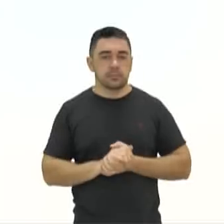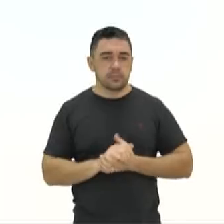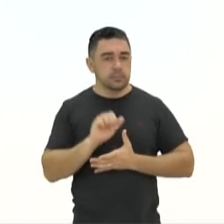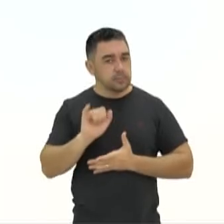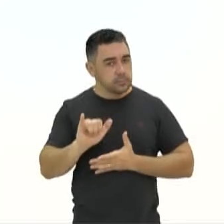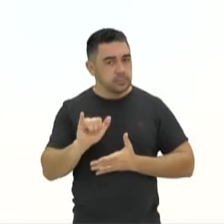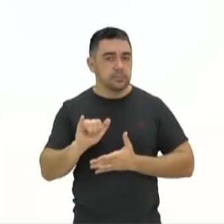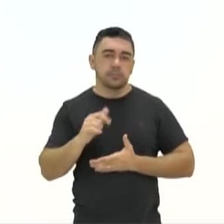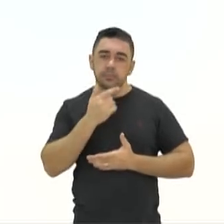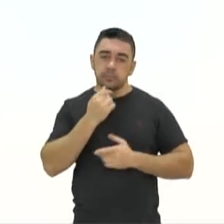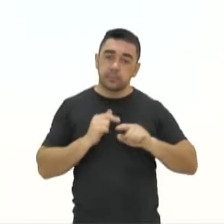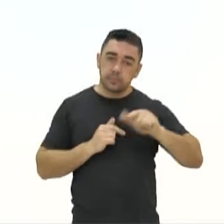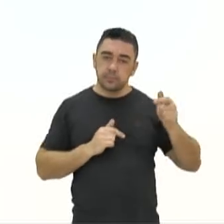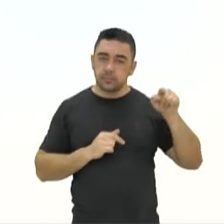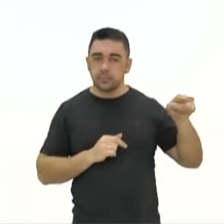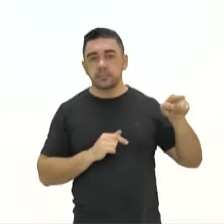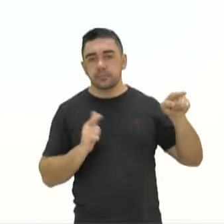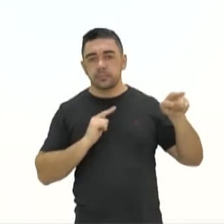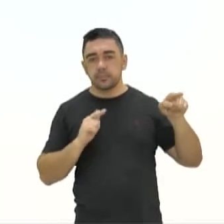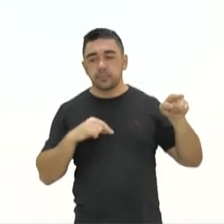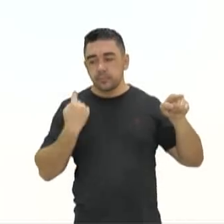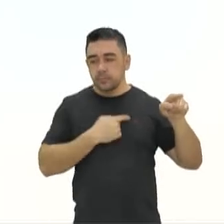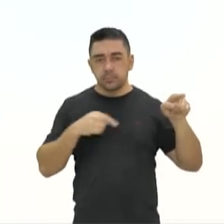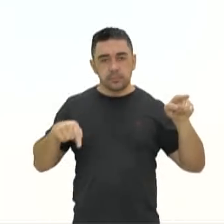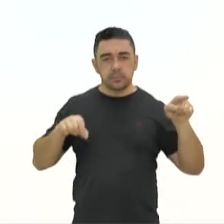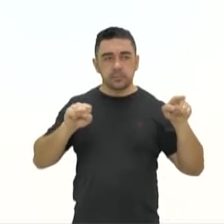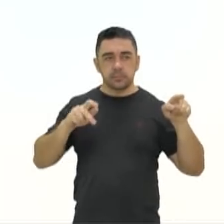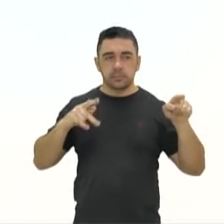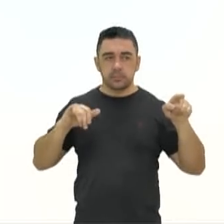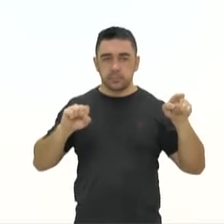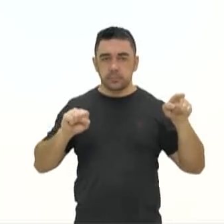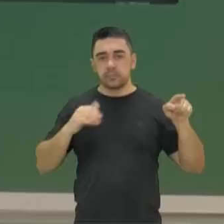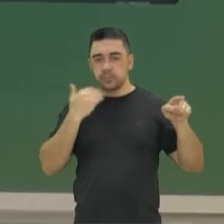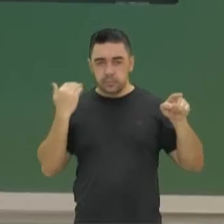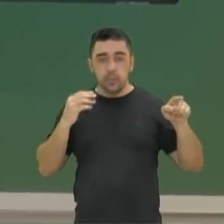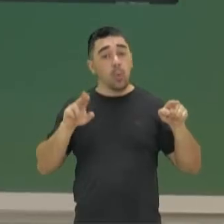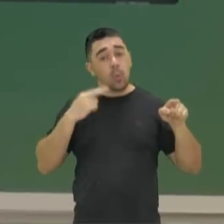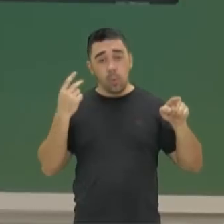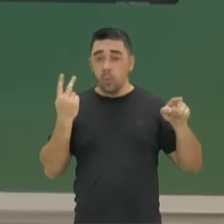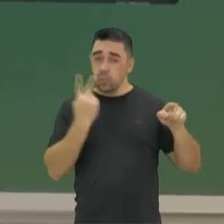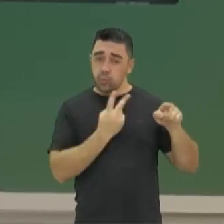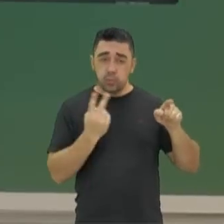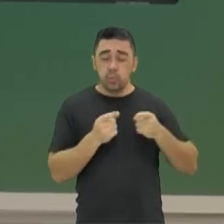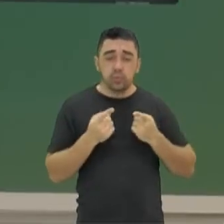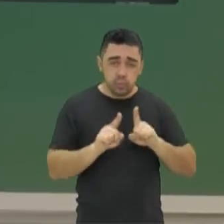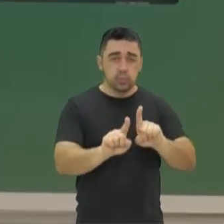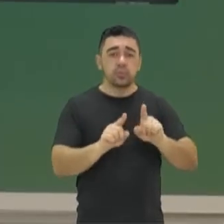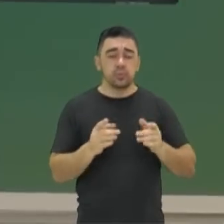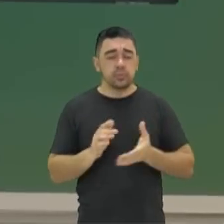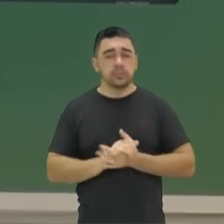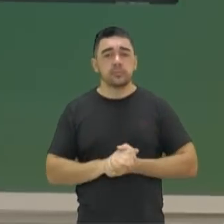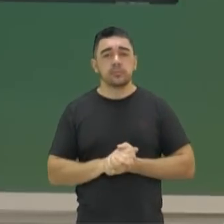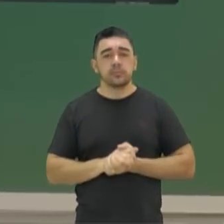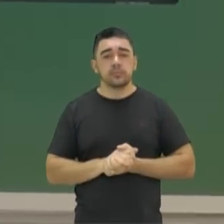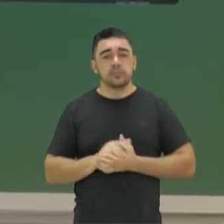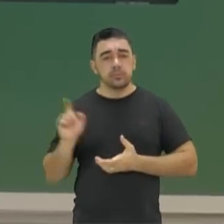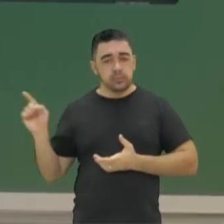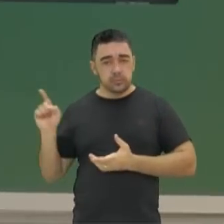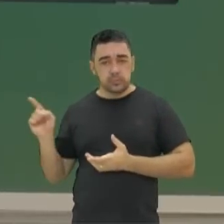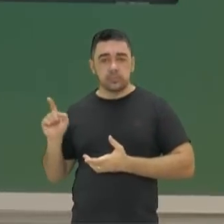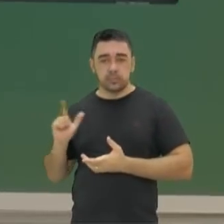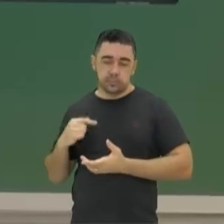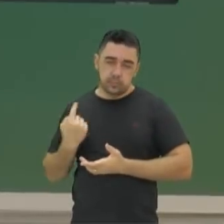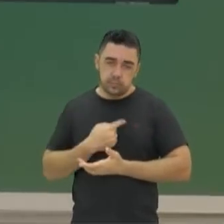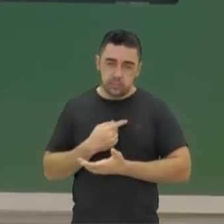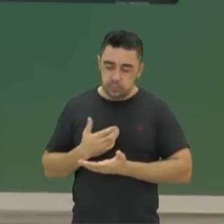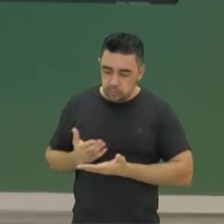fosse o Homo de Neandertal, a gente que teria sido extinto e eles tinham ficado. Ou quem sabe as duas espécies ainda estivessem convivendo, né? Eles eram coletores,